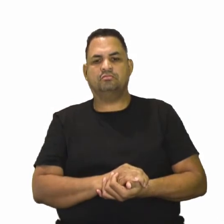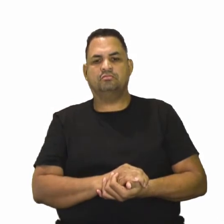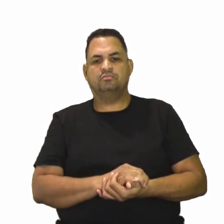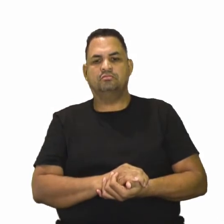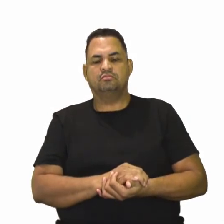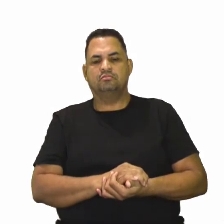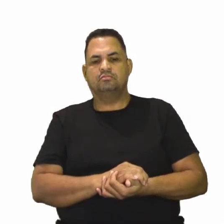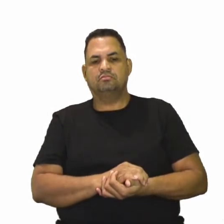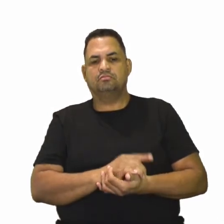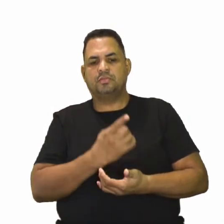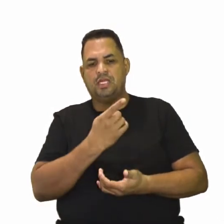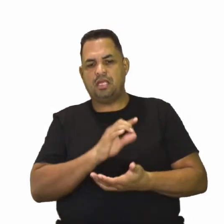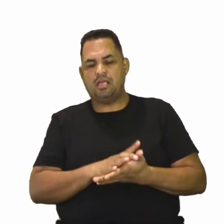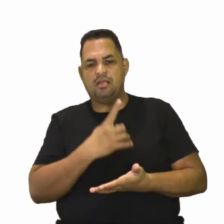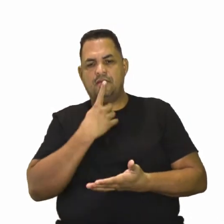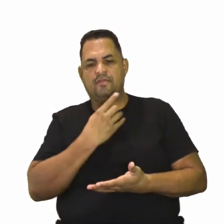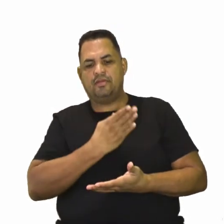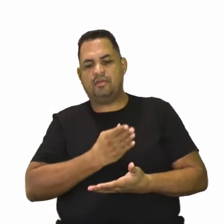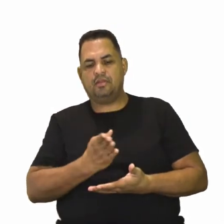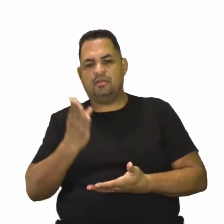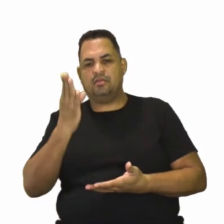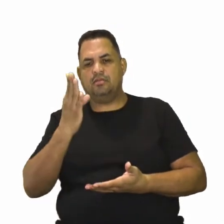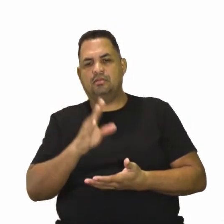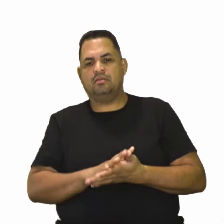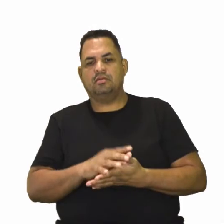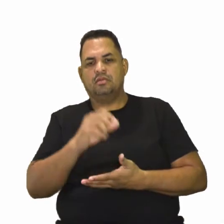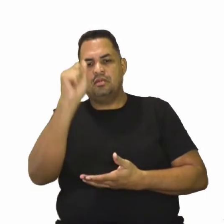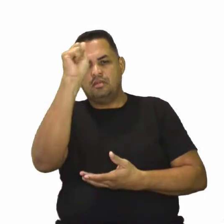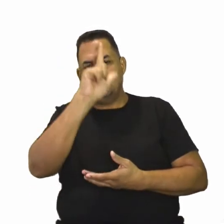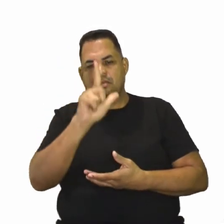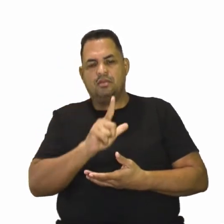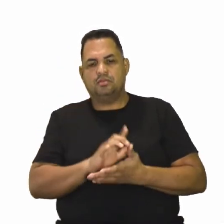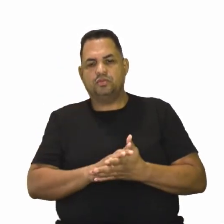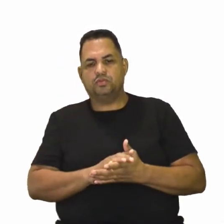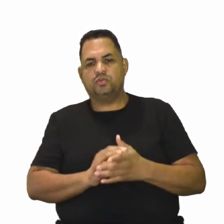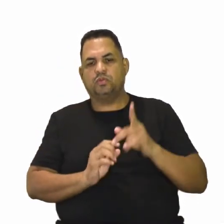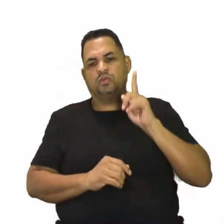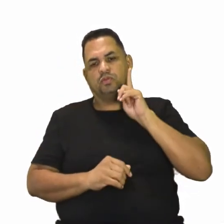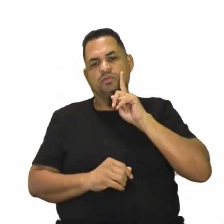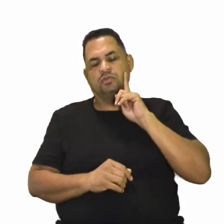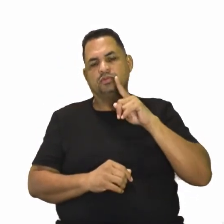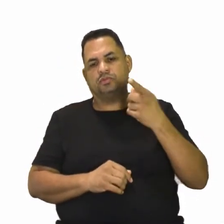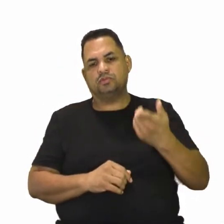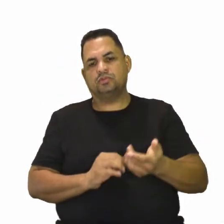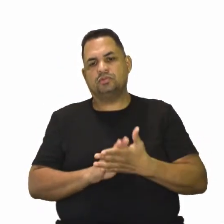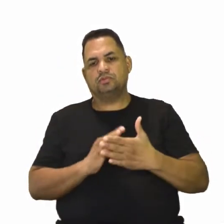vermelho crescendo, e aqui os Estados Unidos. A China já ultrapassando.